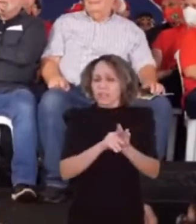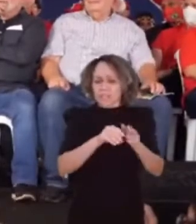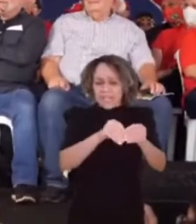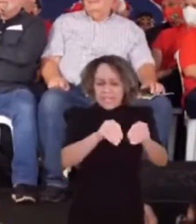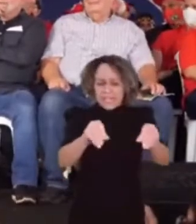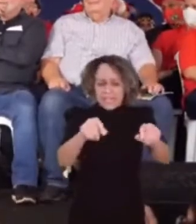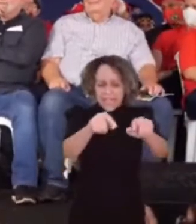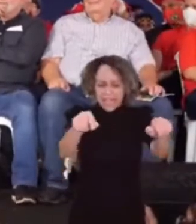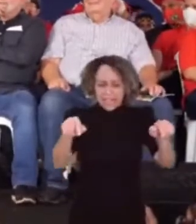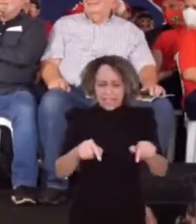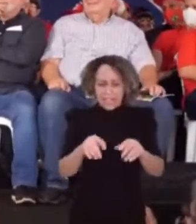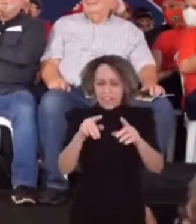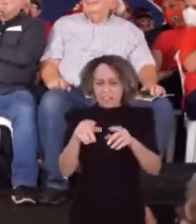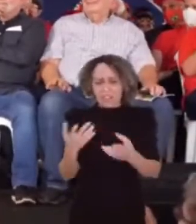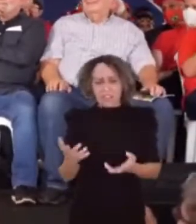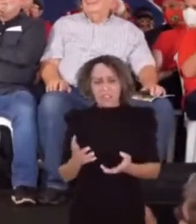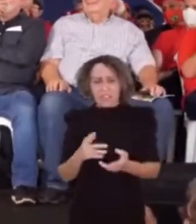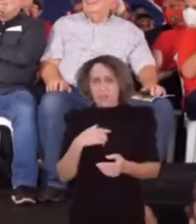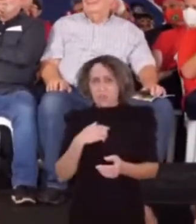antecipação.